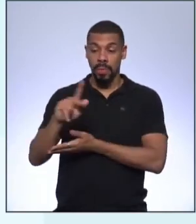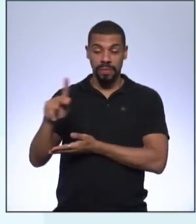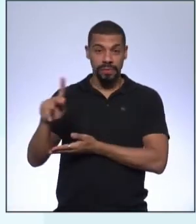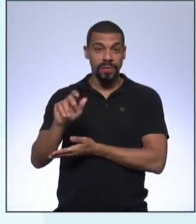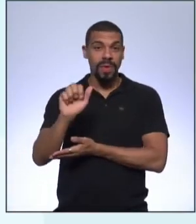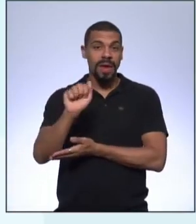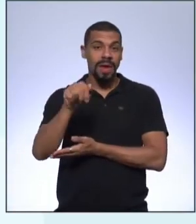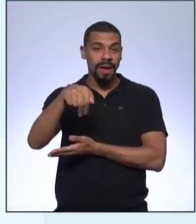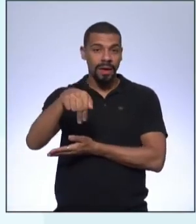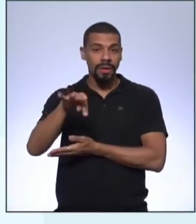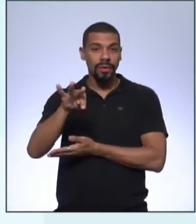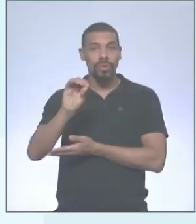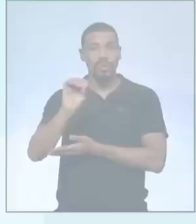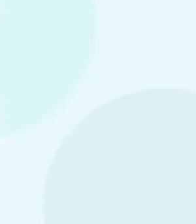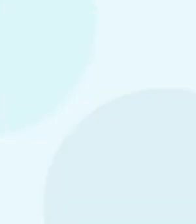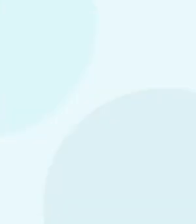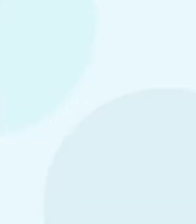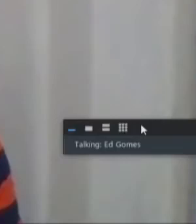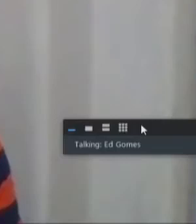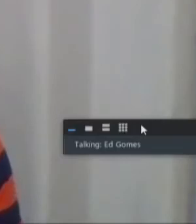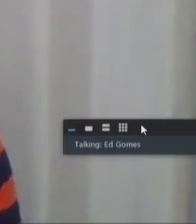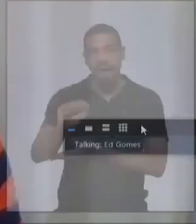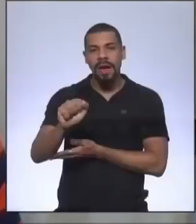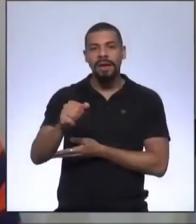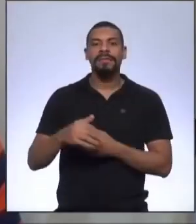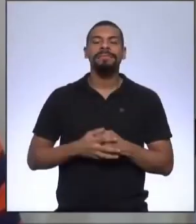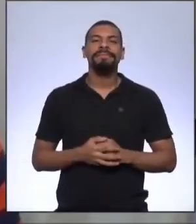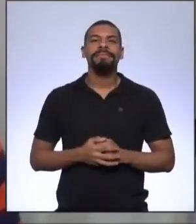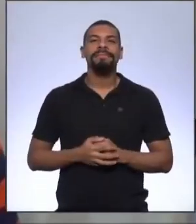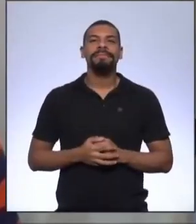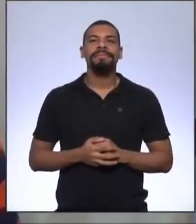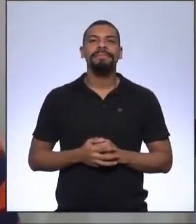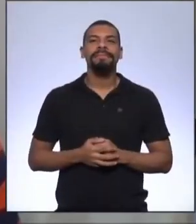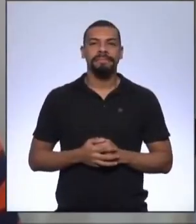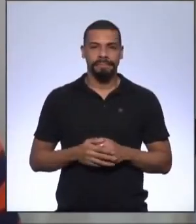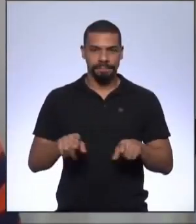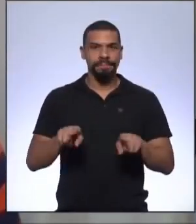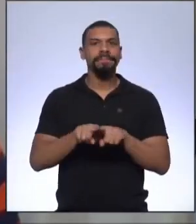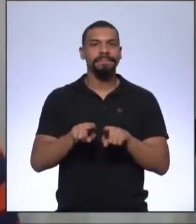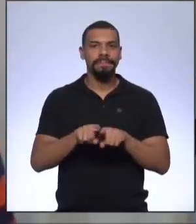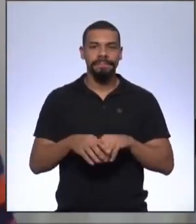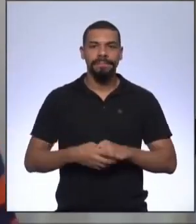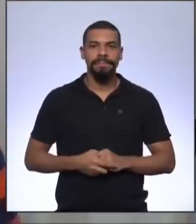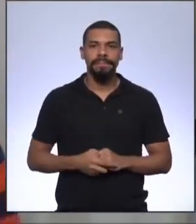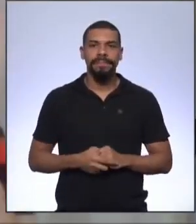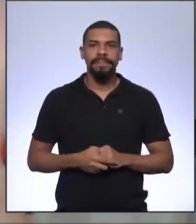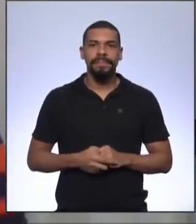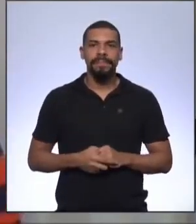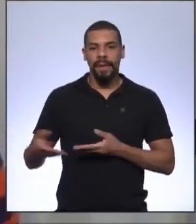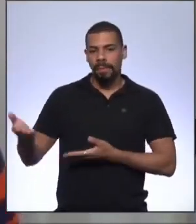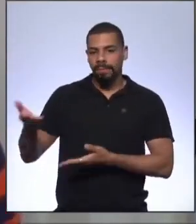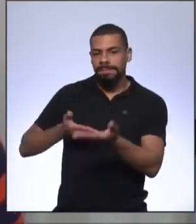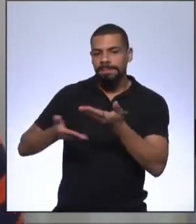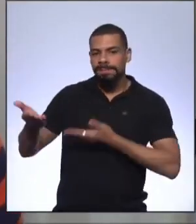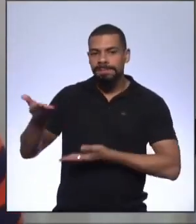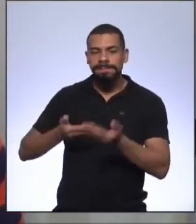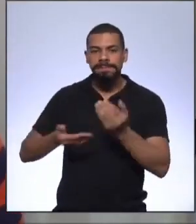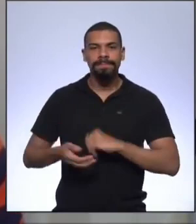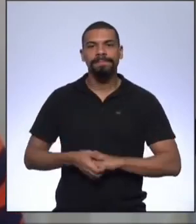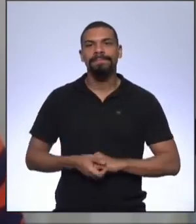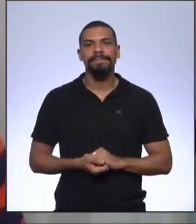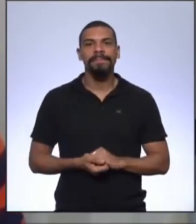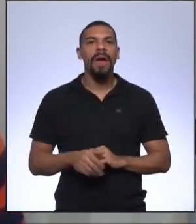Antônia, e ela vai fazer para a gente vai fazer a mediação entre vocês e o chat. Hello,